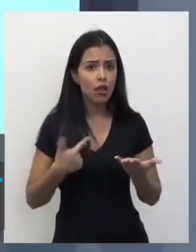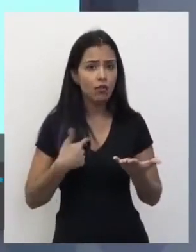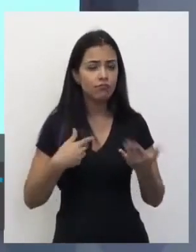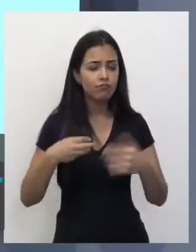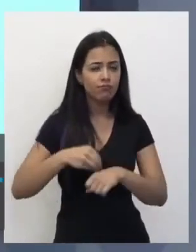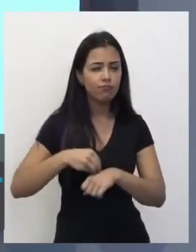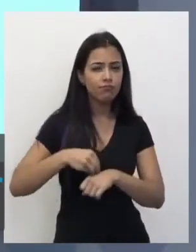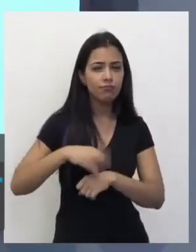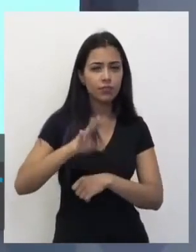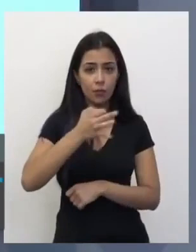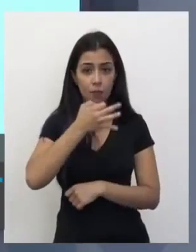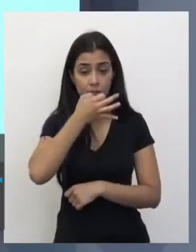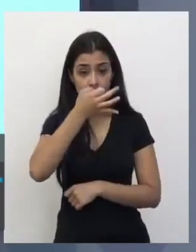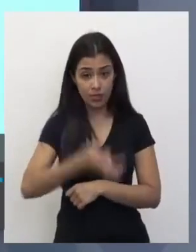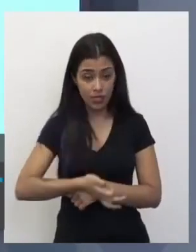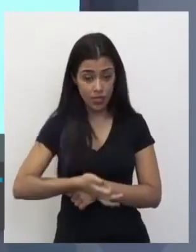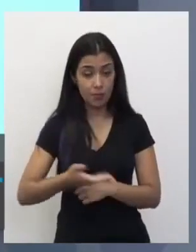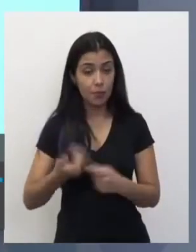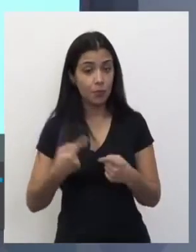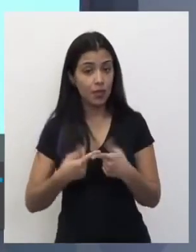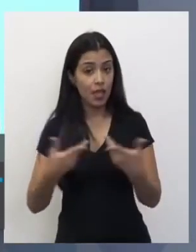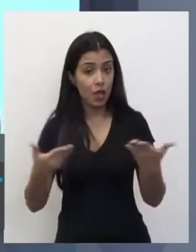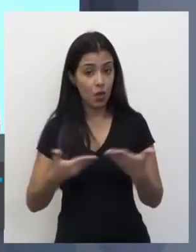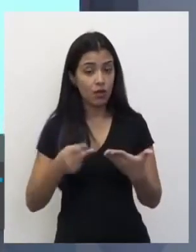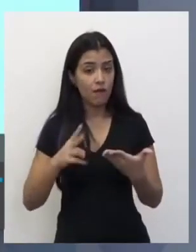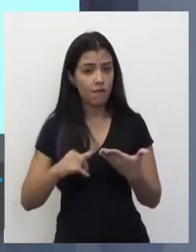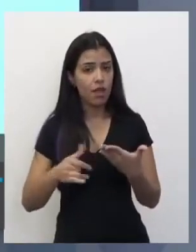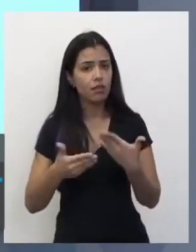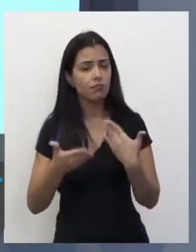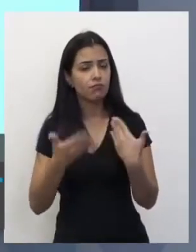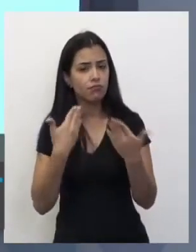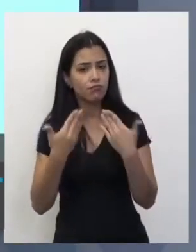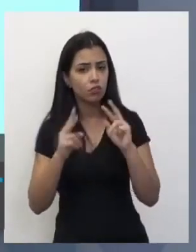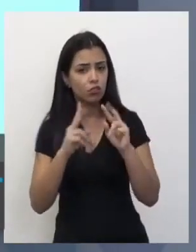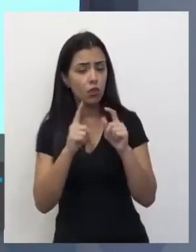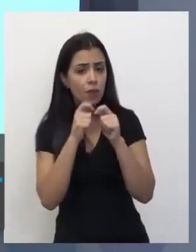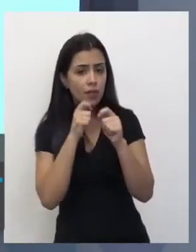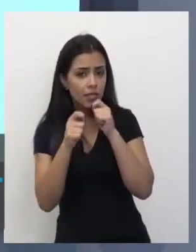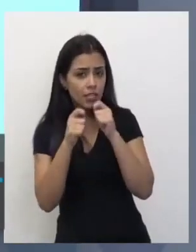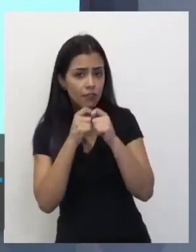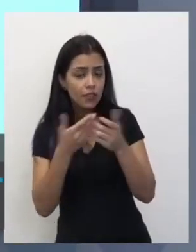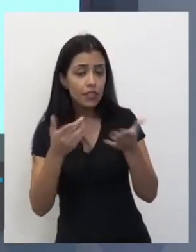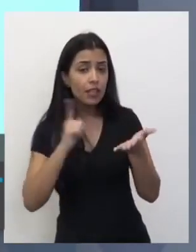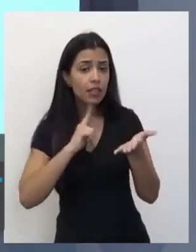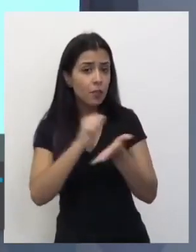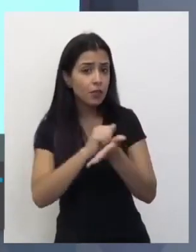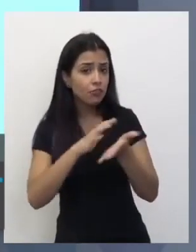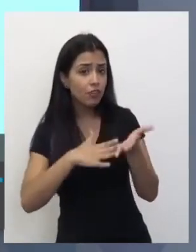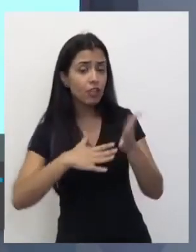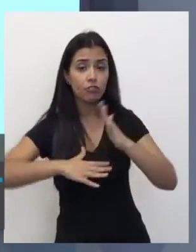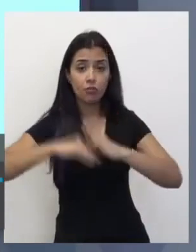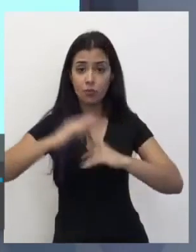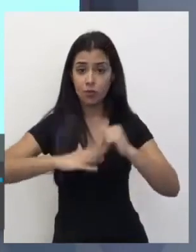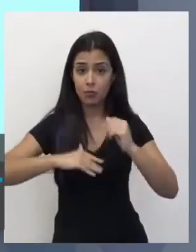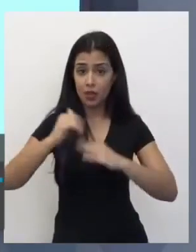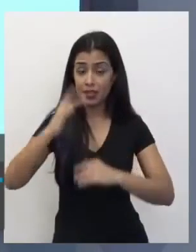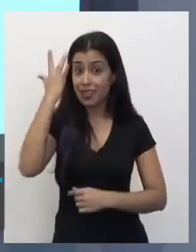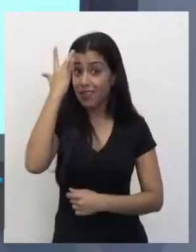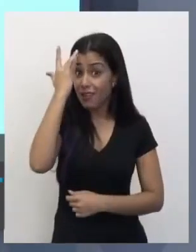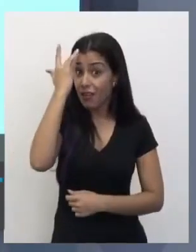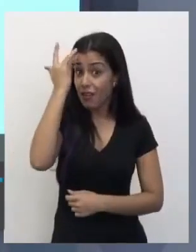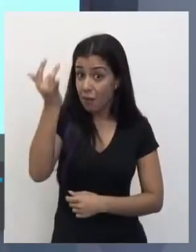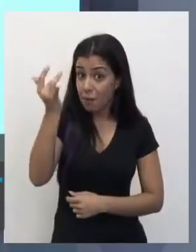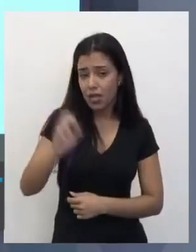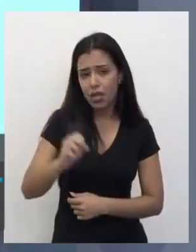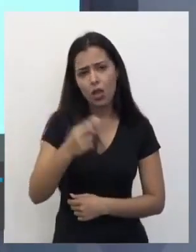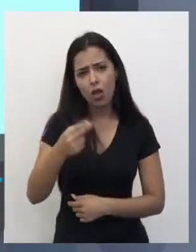já que nós vamos trabalhar a parte de entrevista e anotações, uma atividade mão na massa para vocês fazerem, e amanhã ou nas